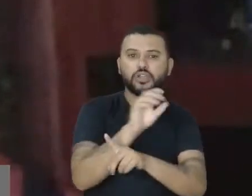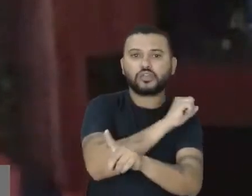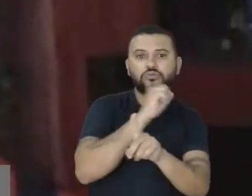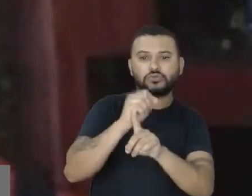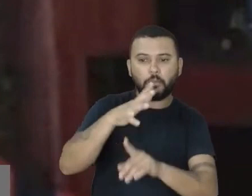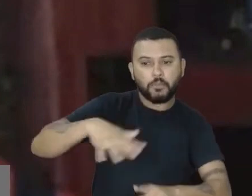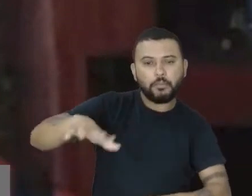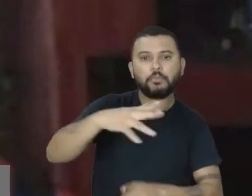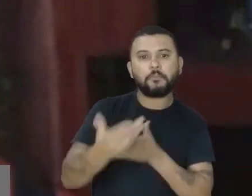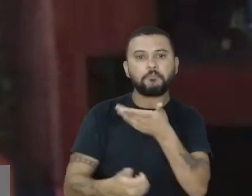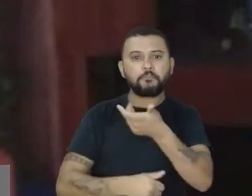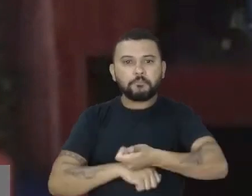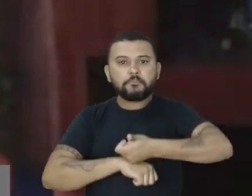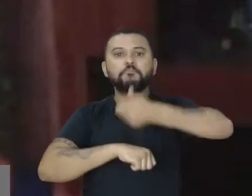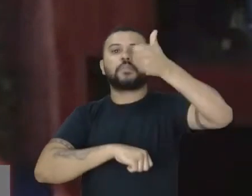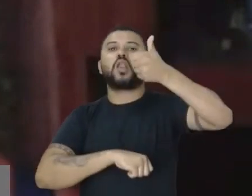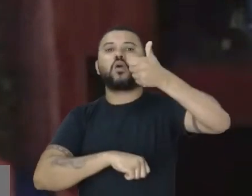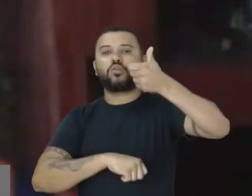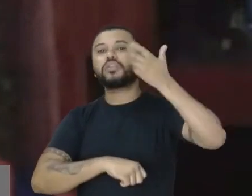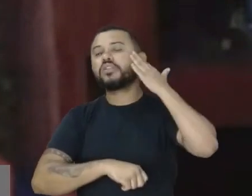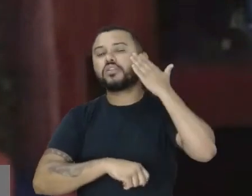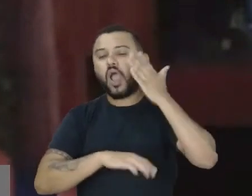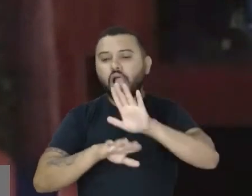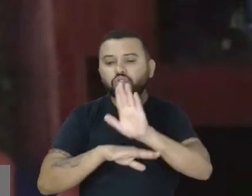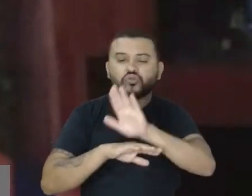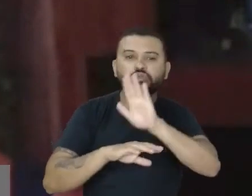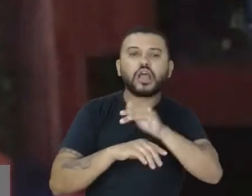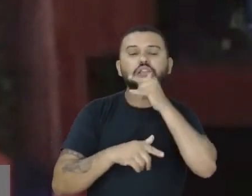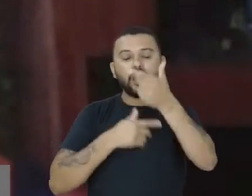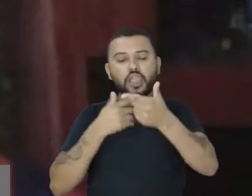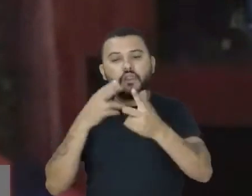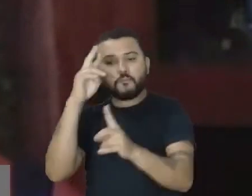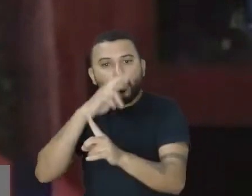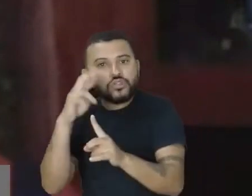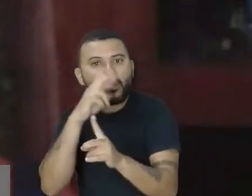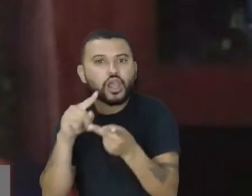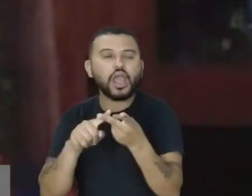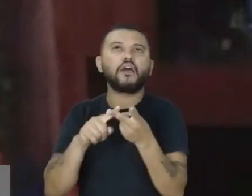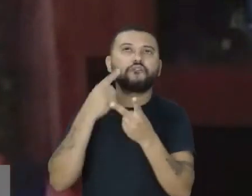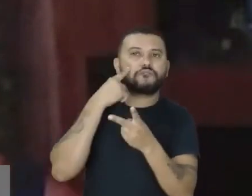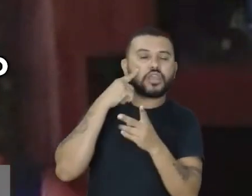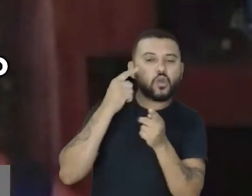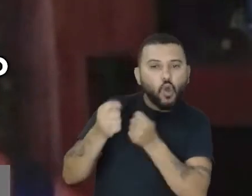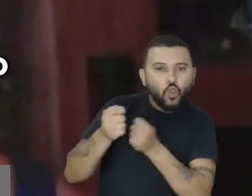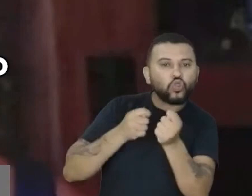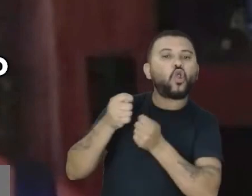são fundamentais para o acompanhamento e monitoramento da desigualdade